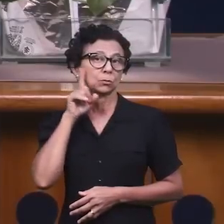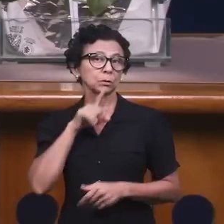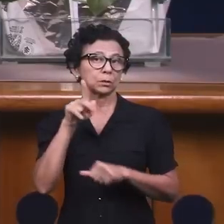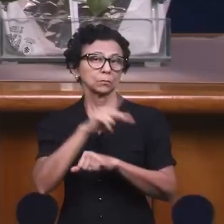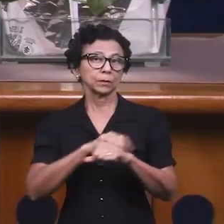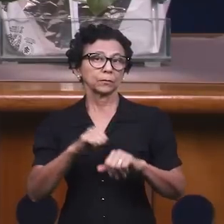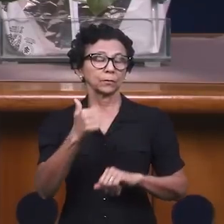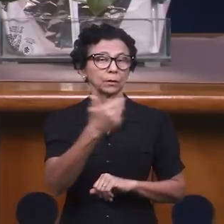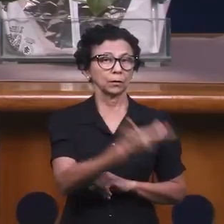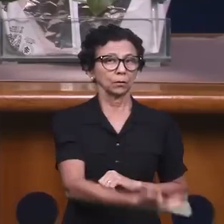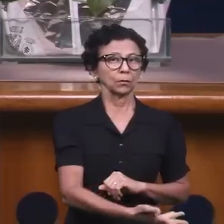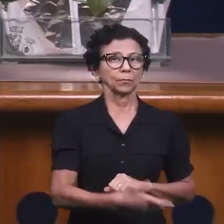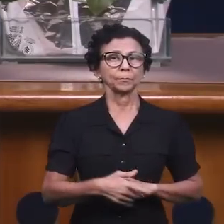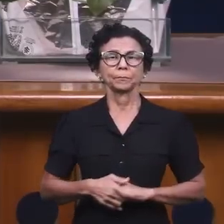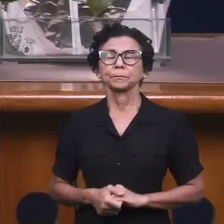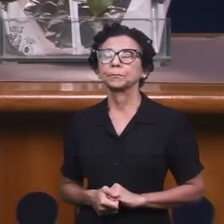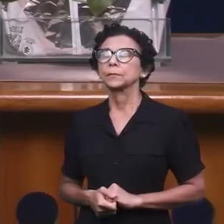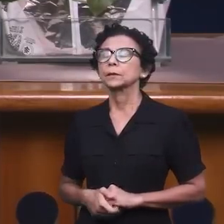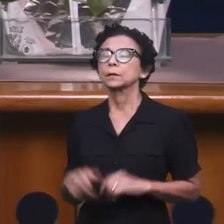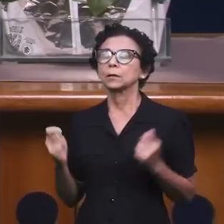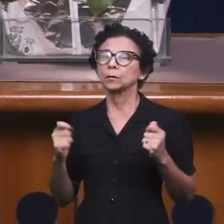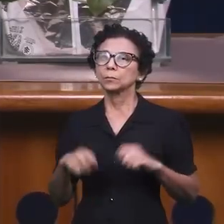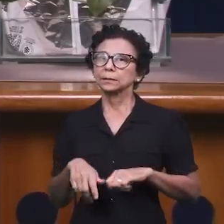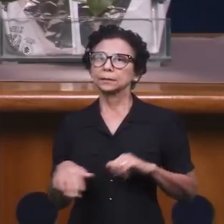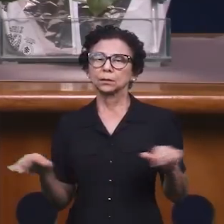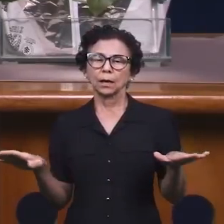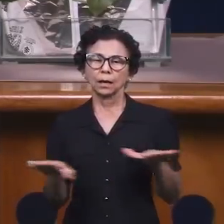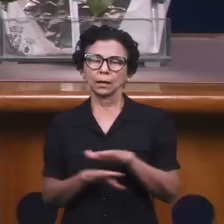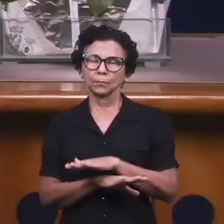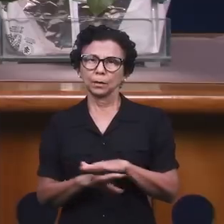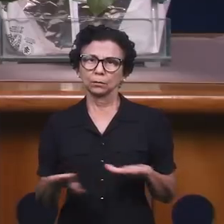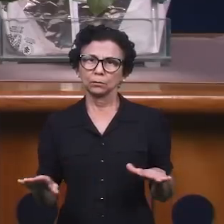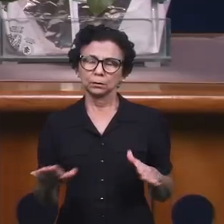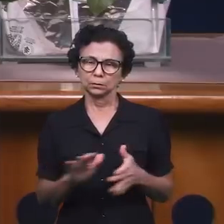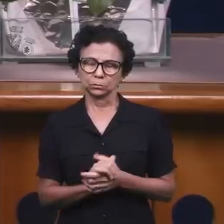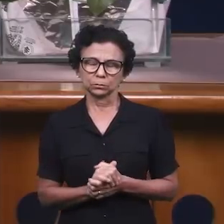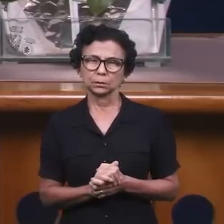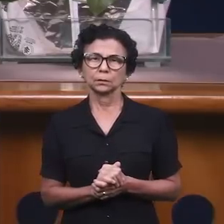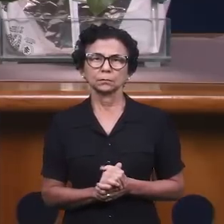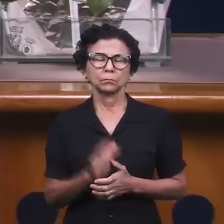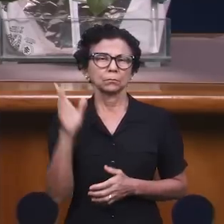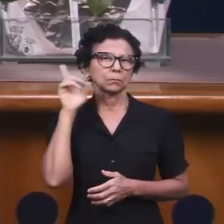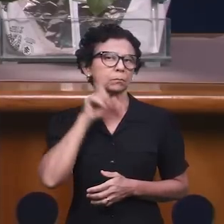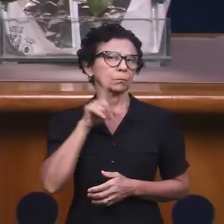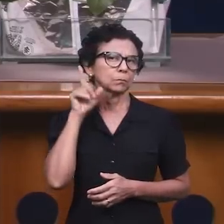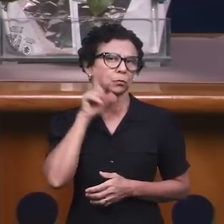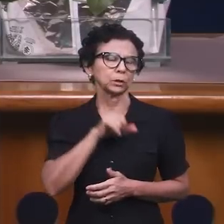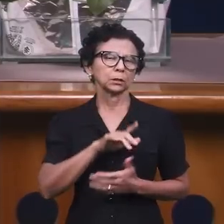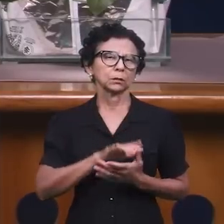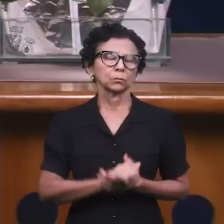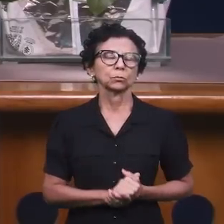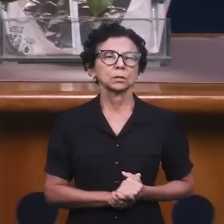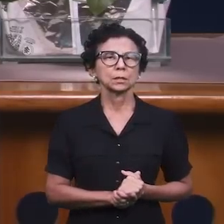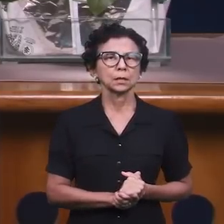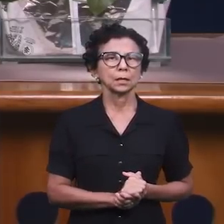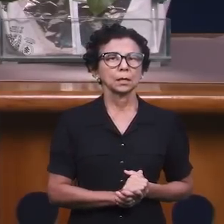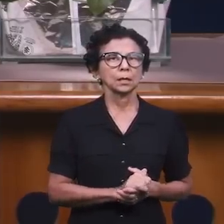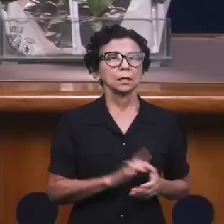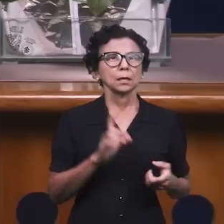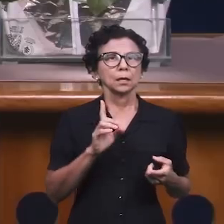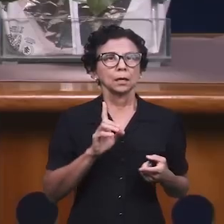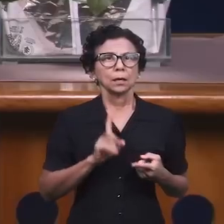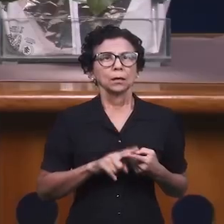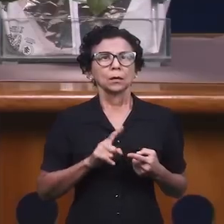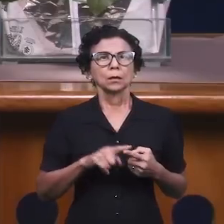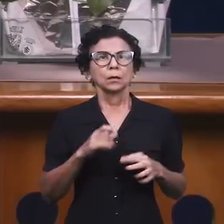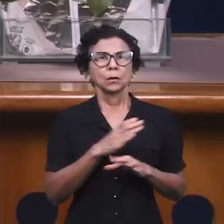no misticismo e na superstição. Na verdade, os Estados Unidos ele veio trazendo esse culto